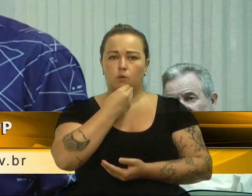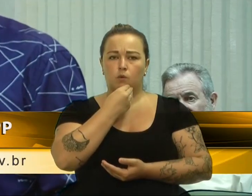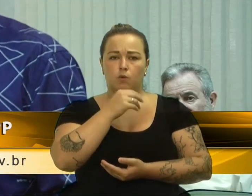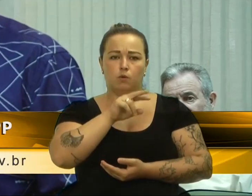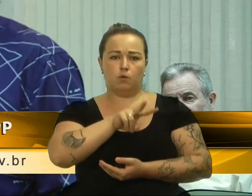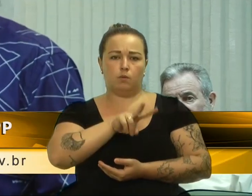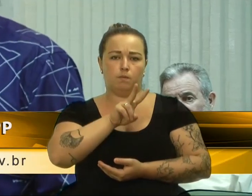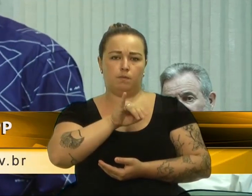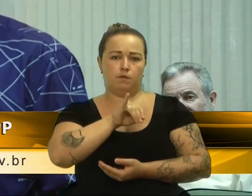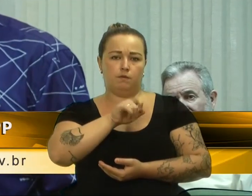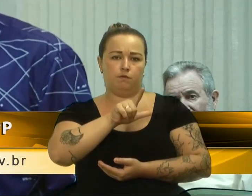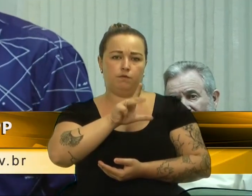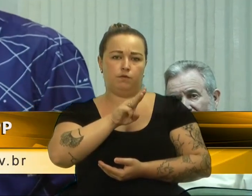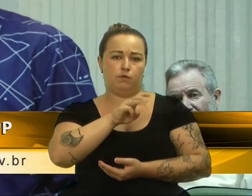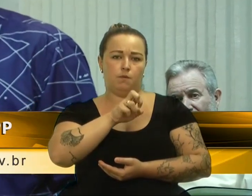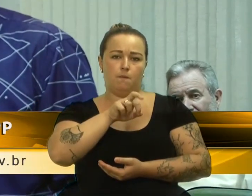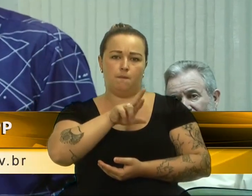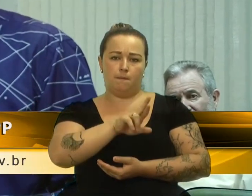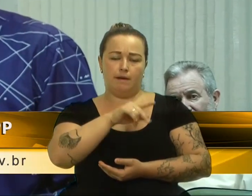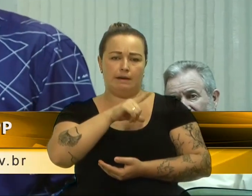comunidade, participativo,